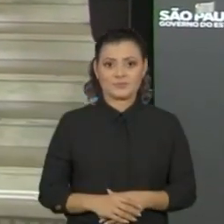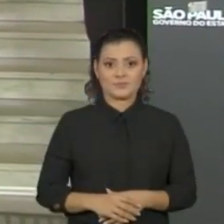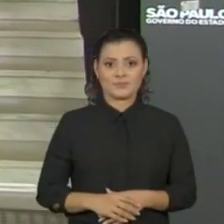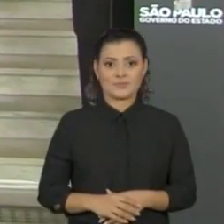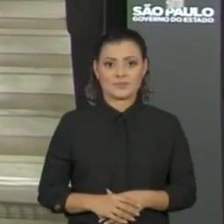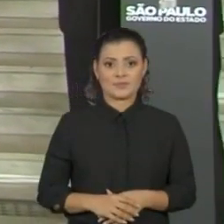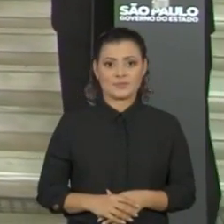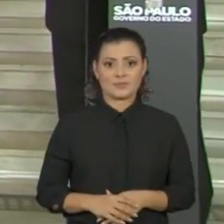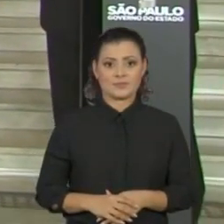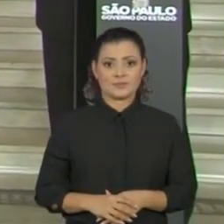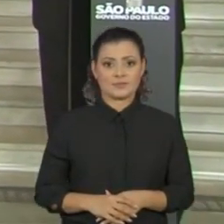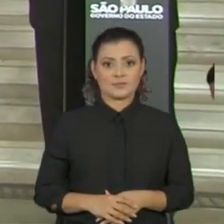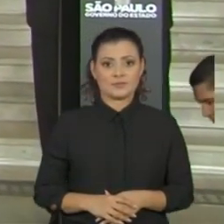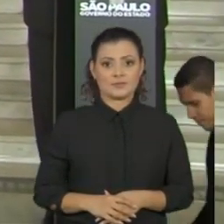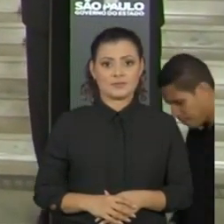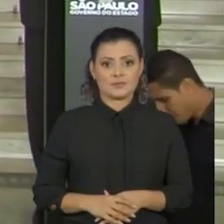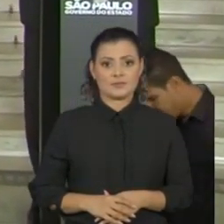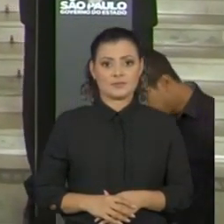Sim.